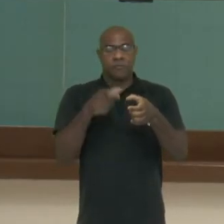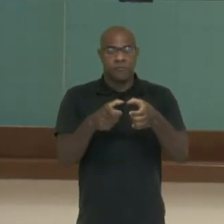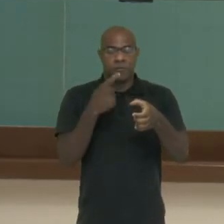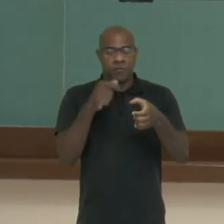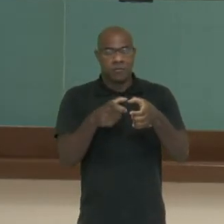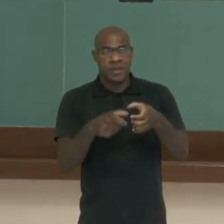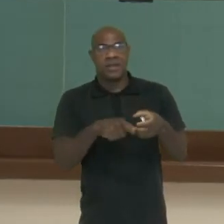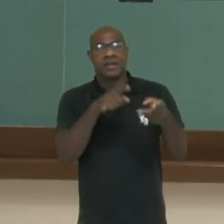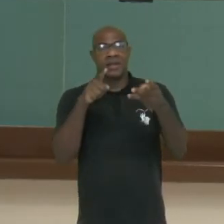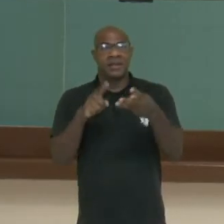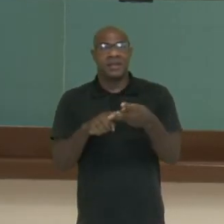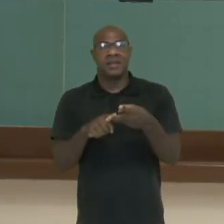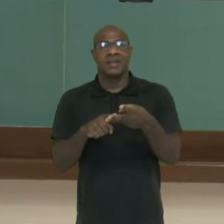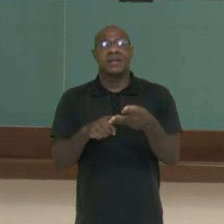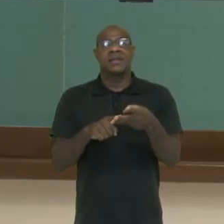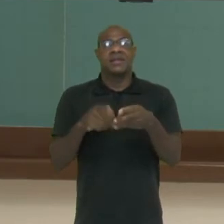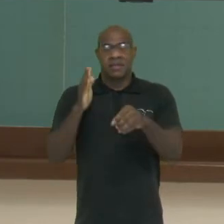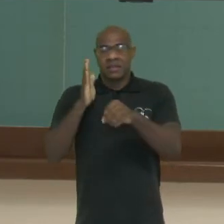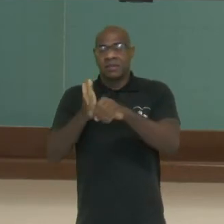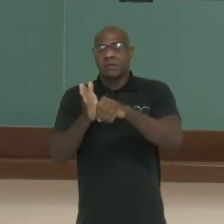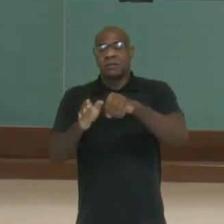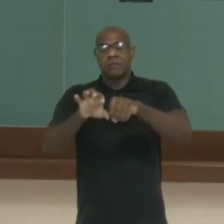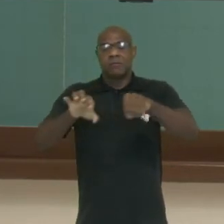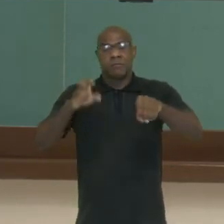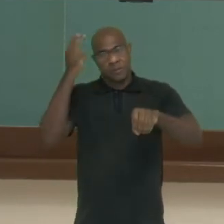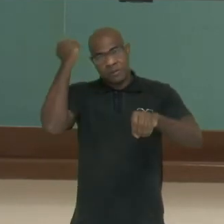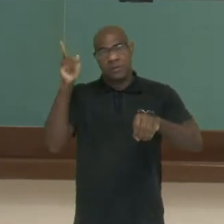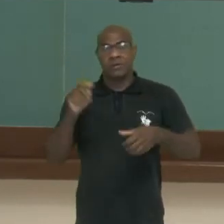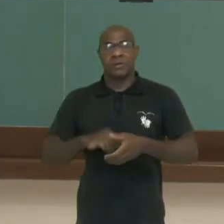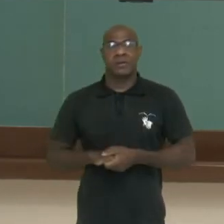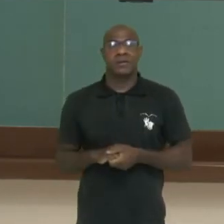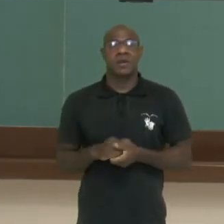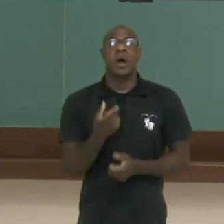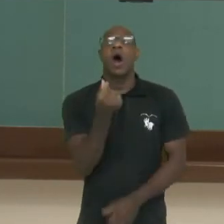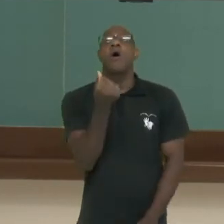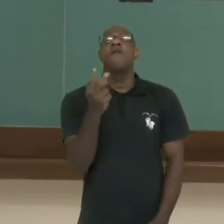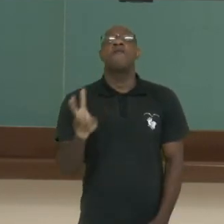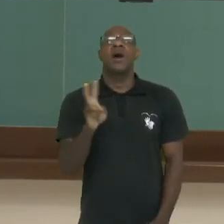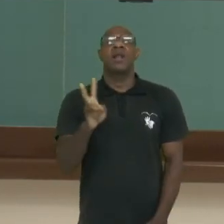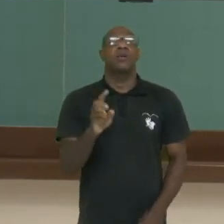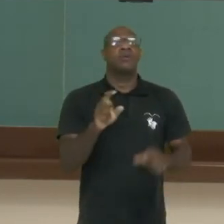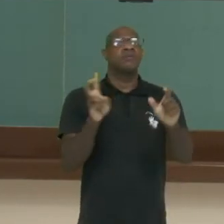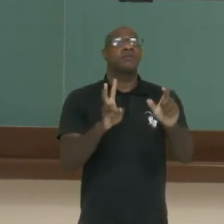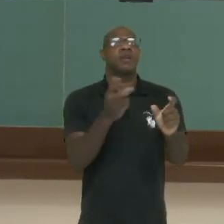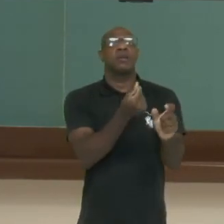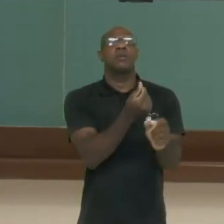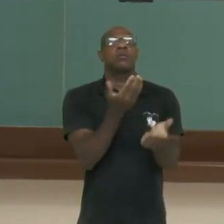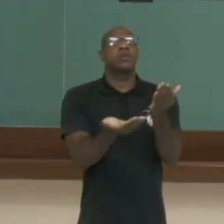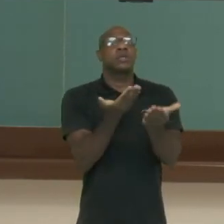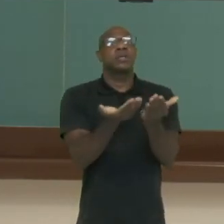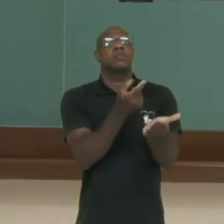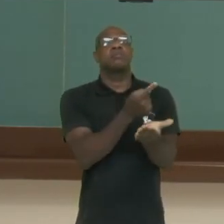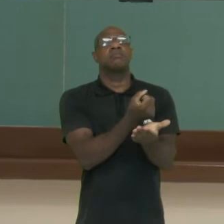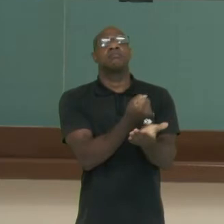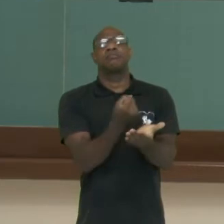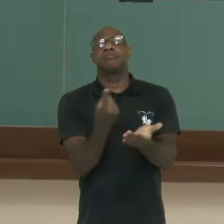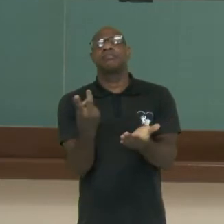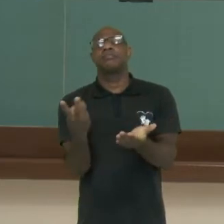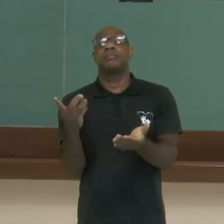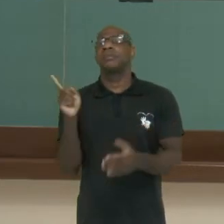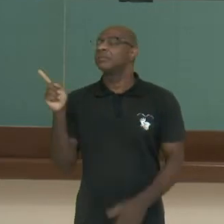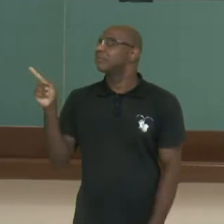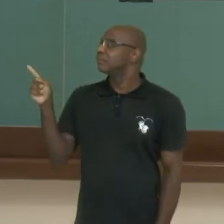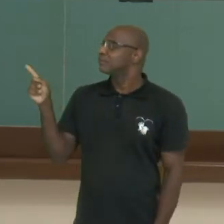R$ 2,67, né, o quilo. O tomate custa R$ 2,67 o quilo, a beterraba custa